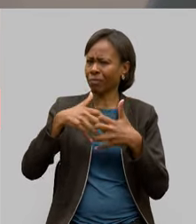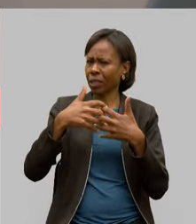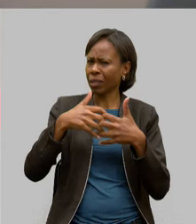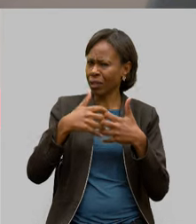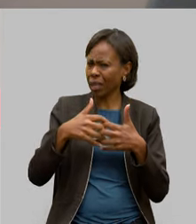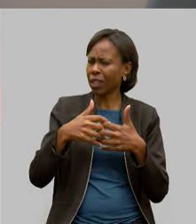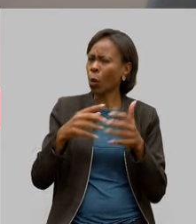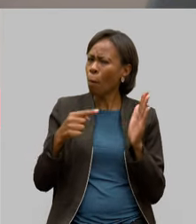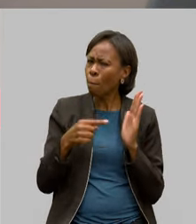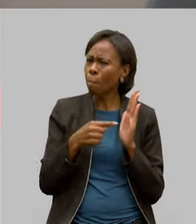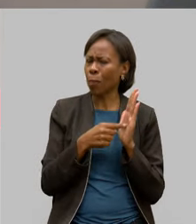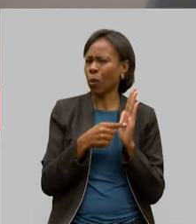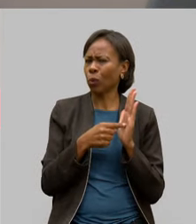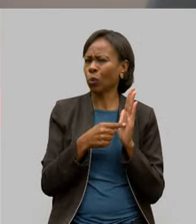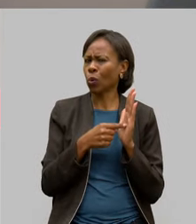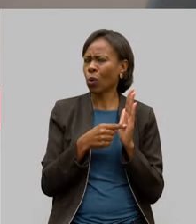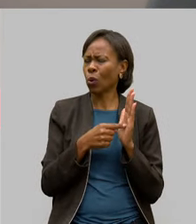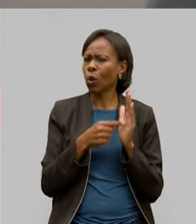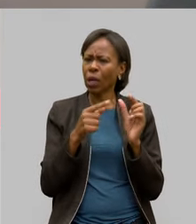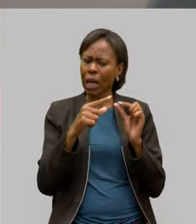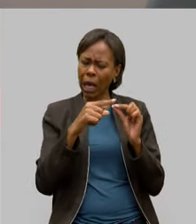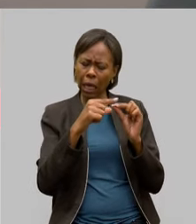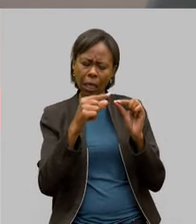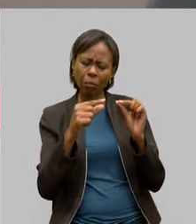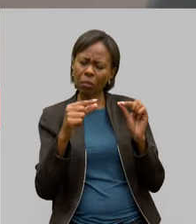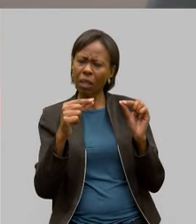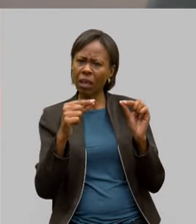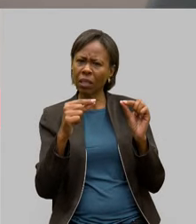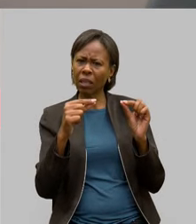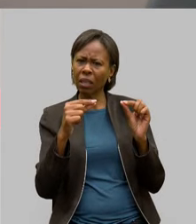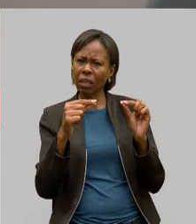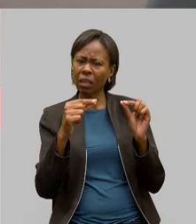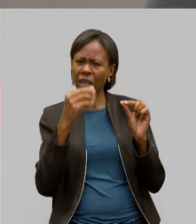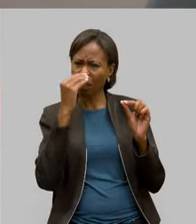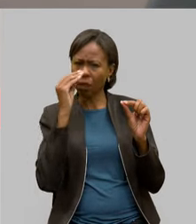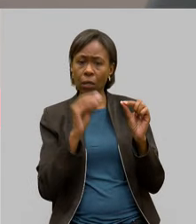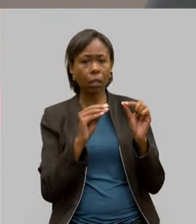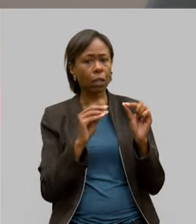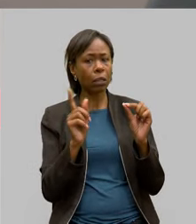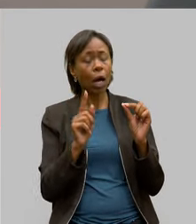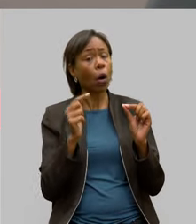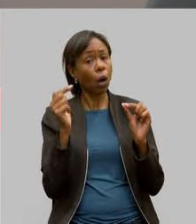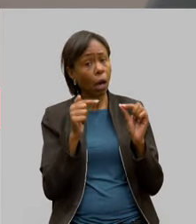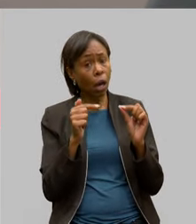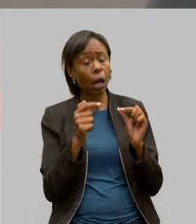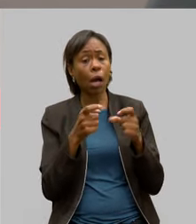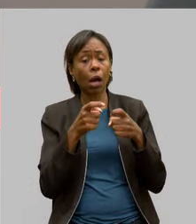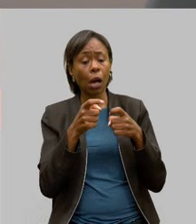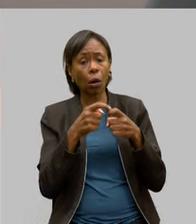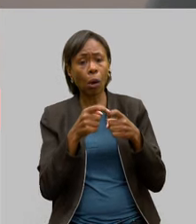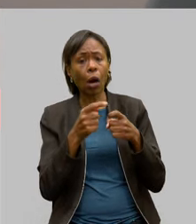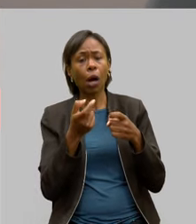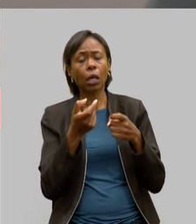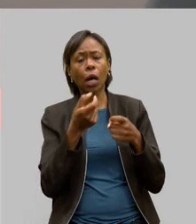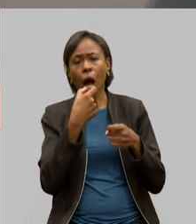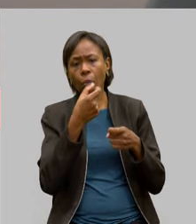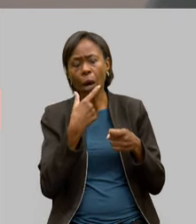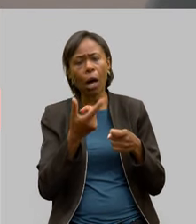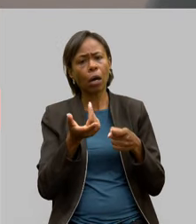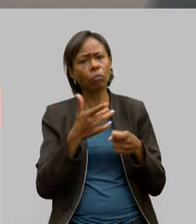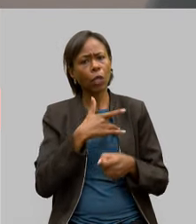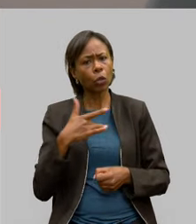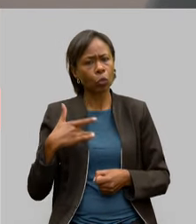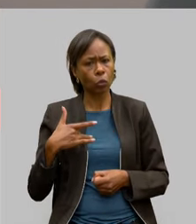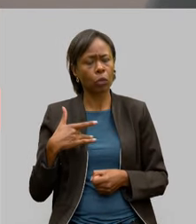planta desistir não faz sentido nenhum sobretudo quando essa planta é medicinal e que sentido